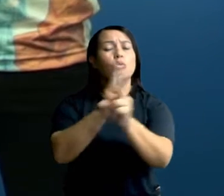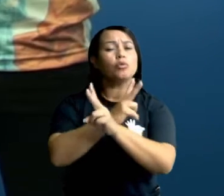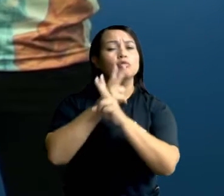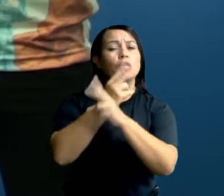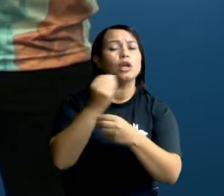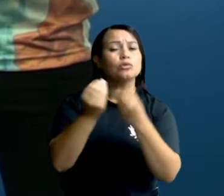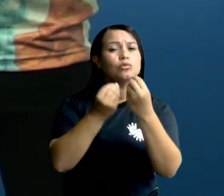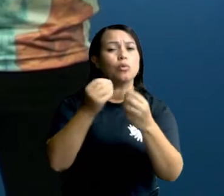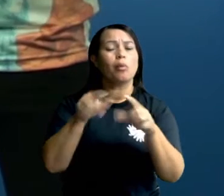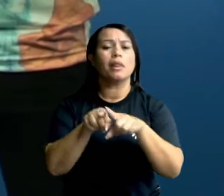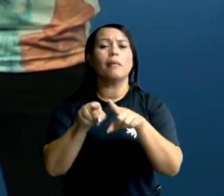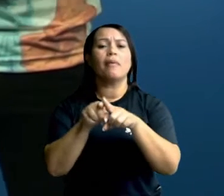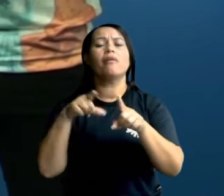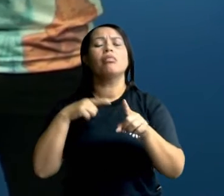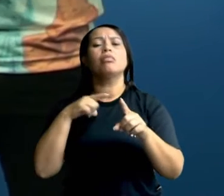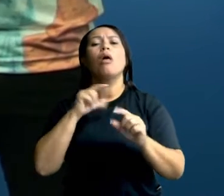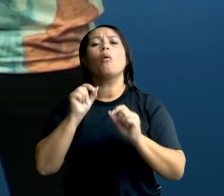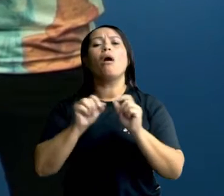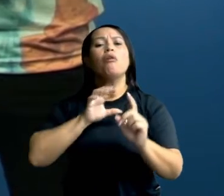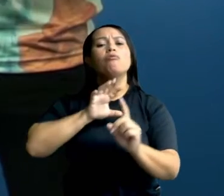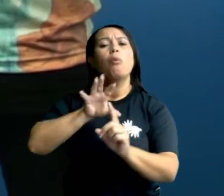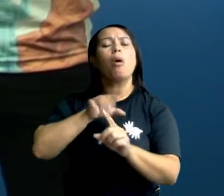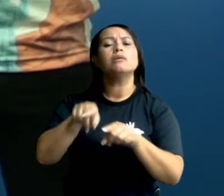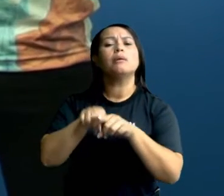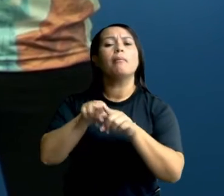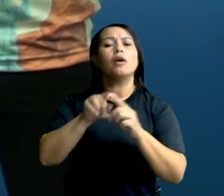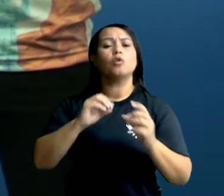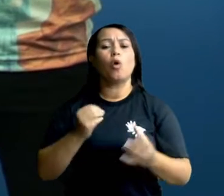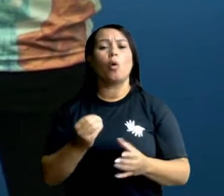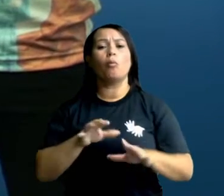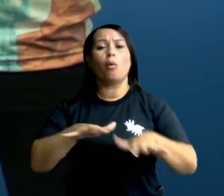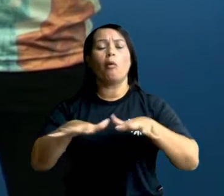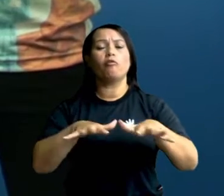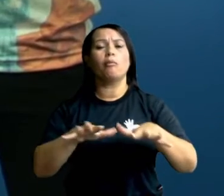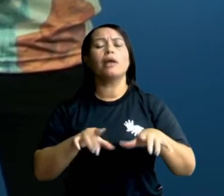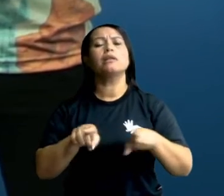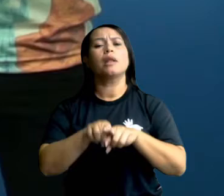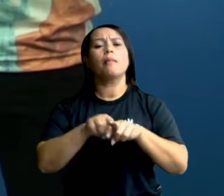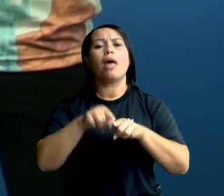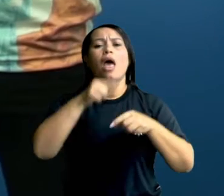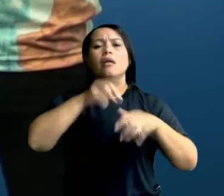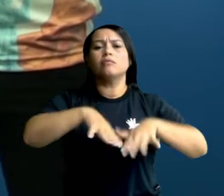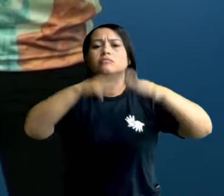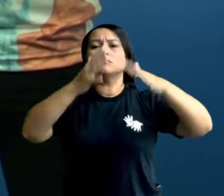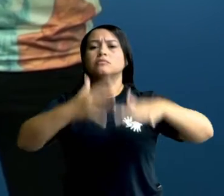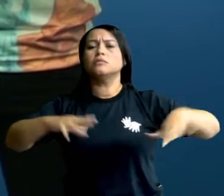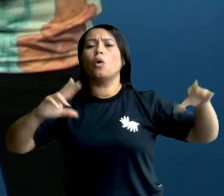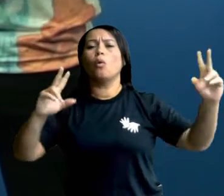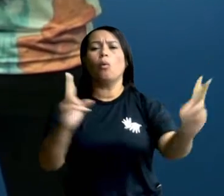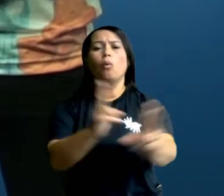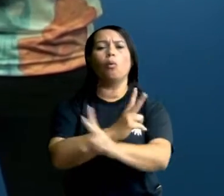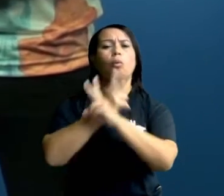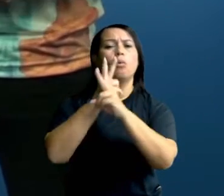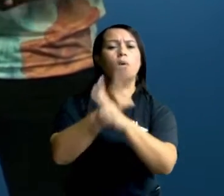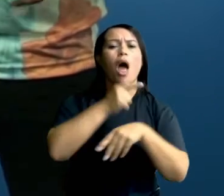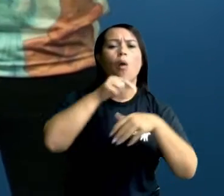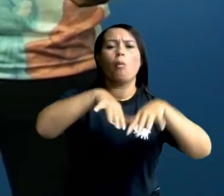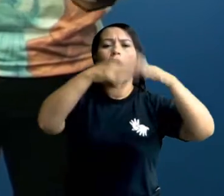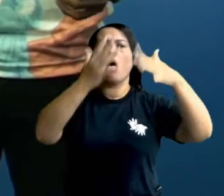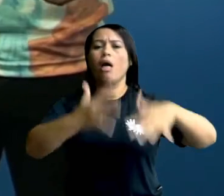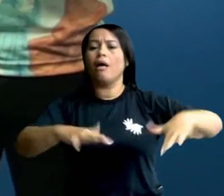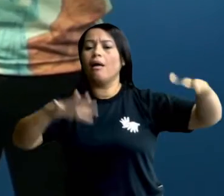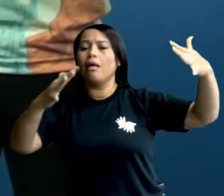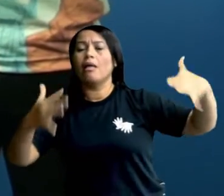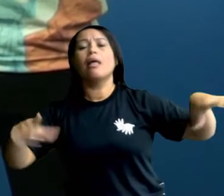ser totalmente influenciada também pelo movimento de rotação, as correntes marítimas, né, que está relacionada ao movimento das águas oceânicas